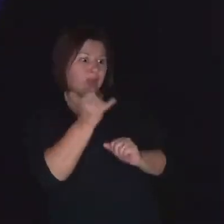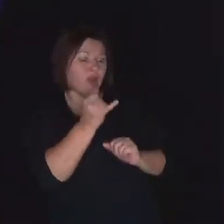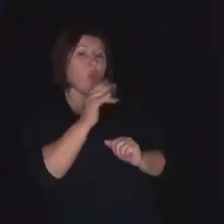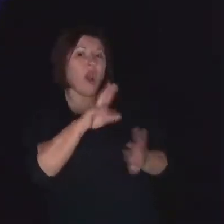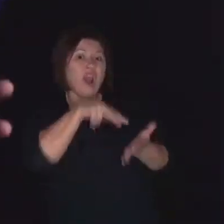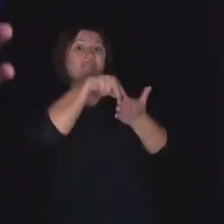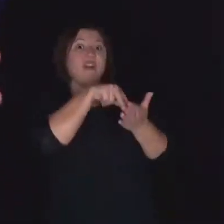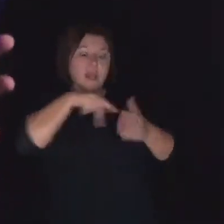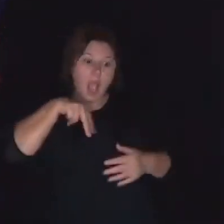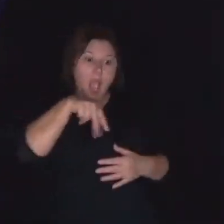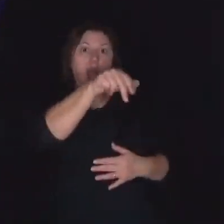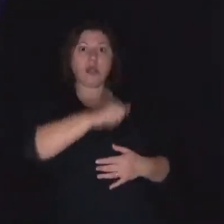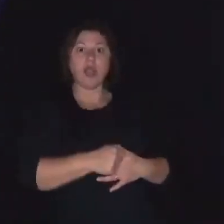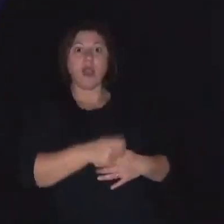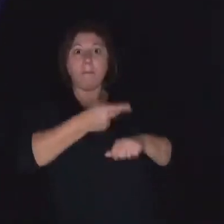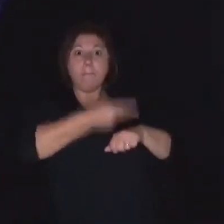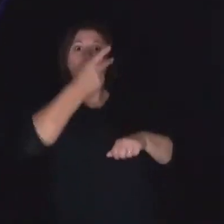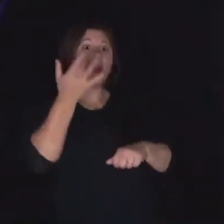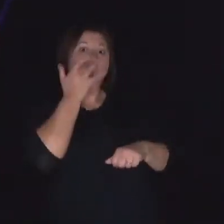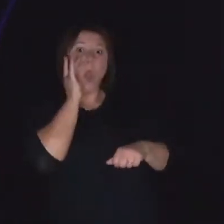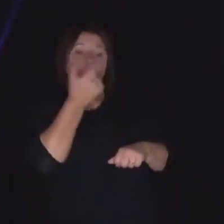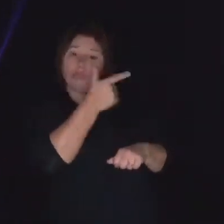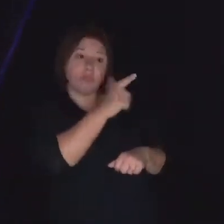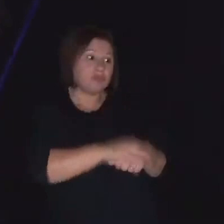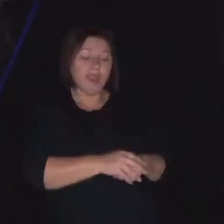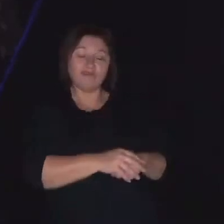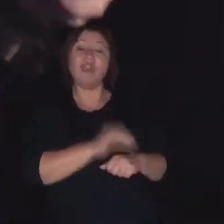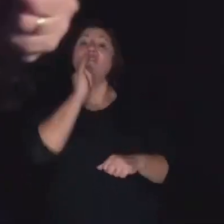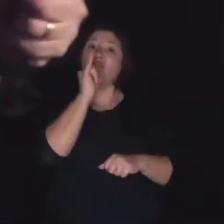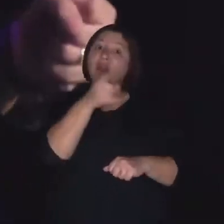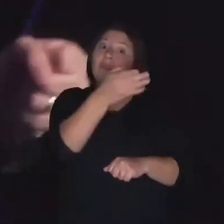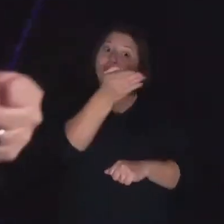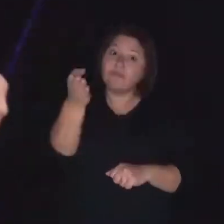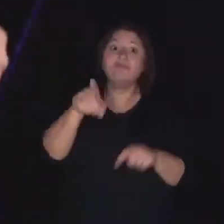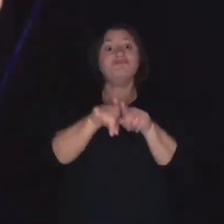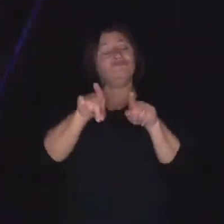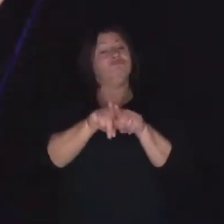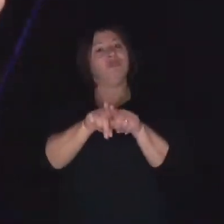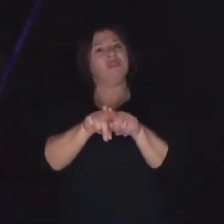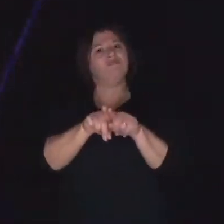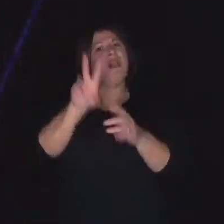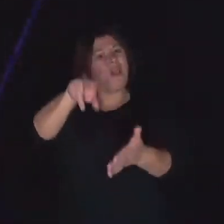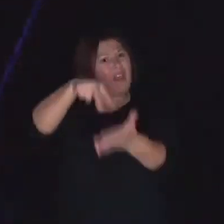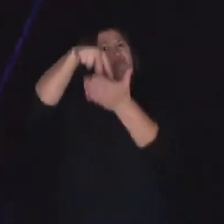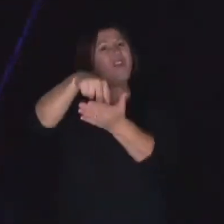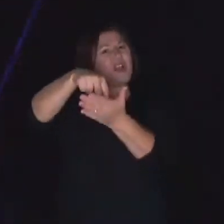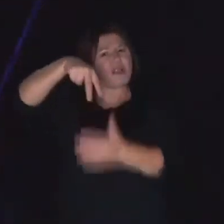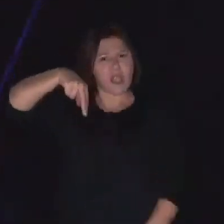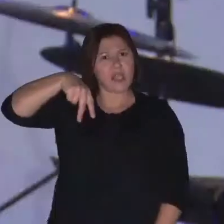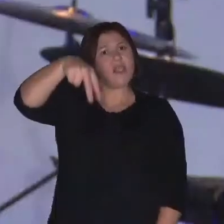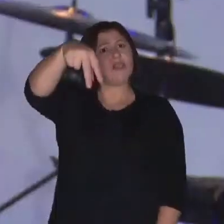Uma cura integral Deus pode fazer. Mas de fato, a coisa mais importante é a tua